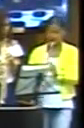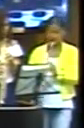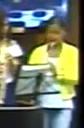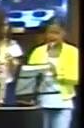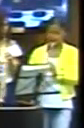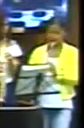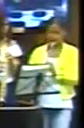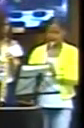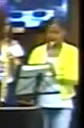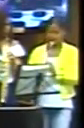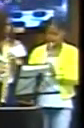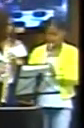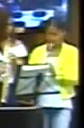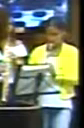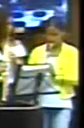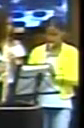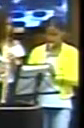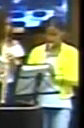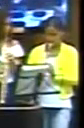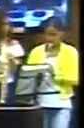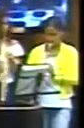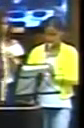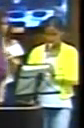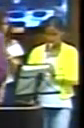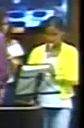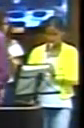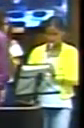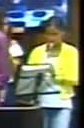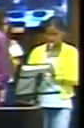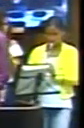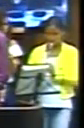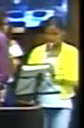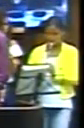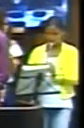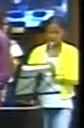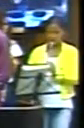você tem como, não tem como consertar também se não tiver, não adianta.